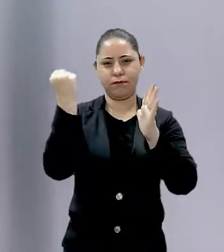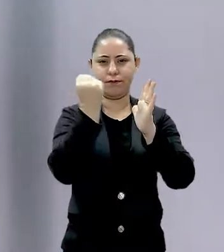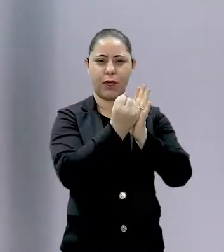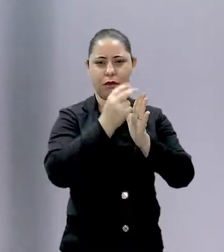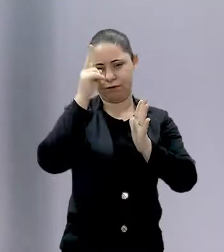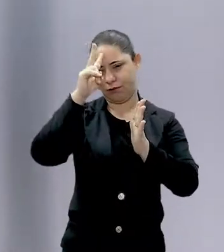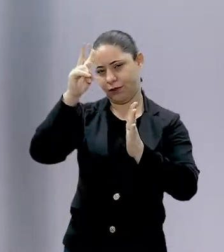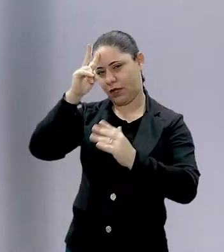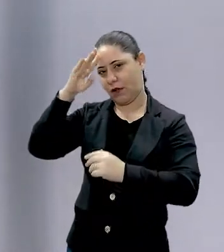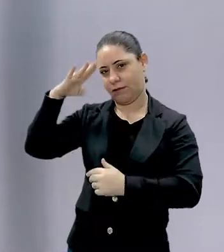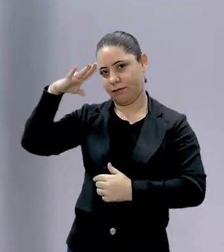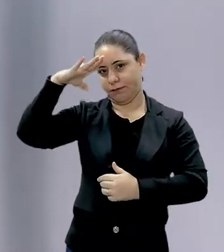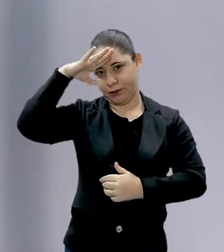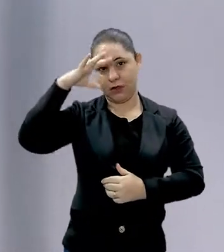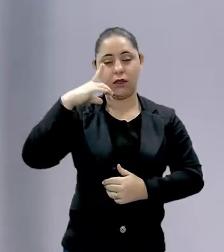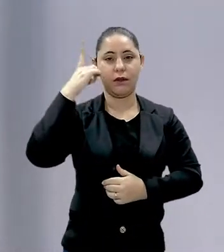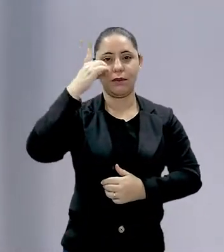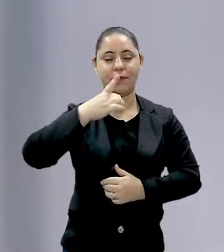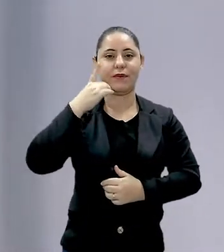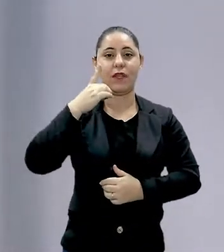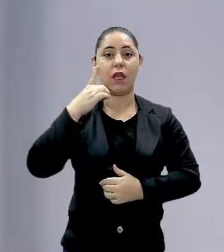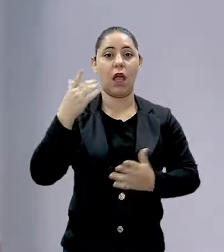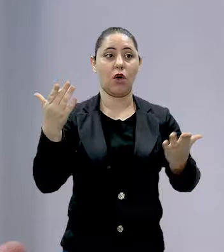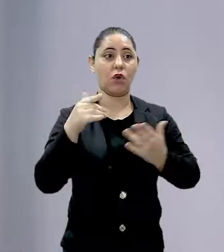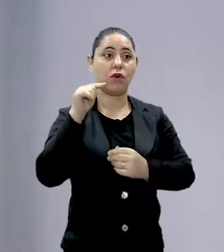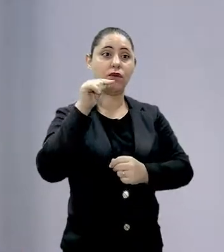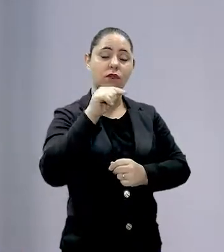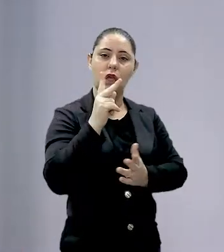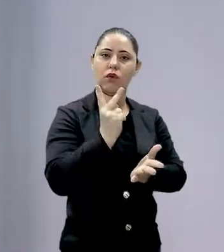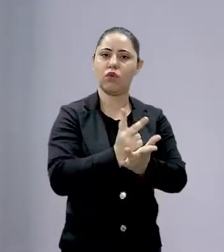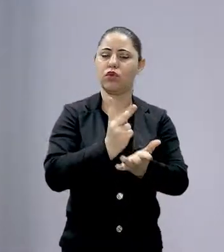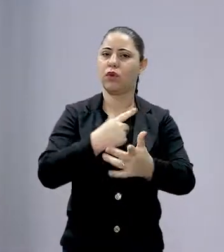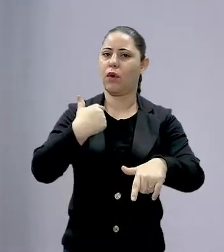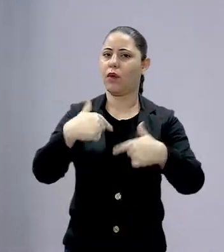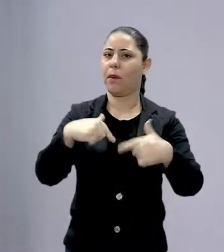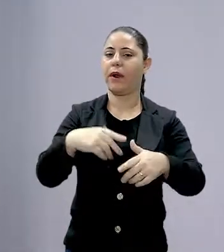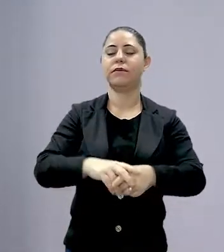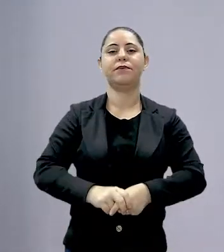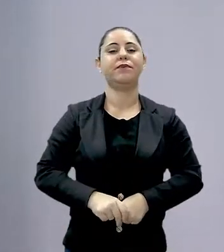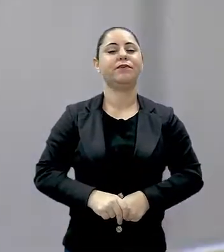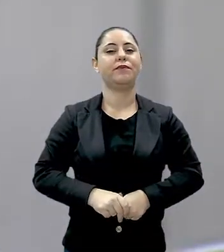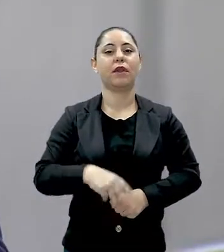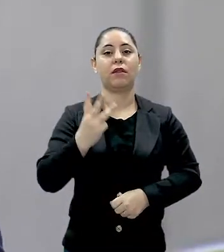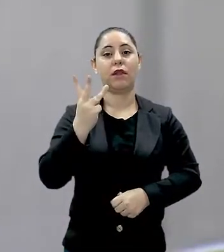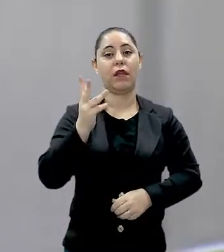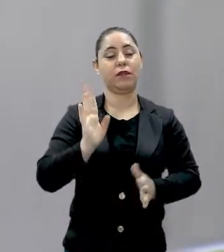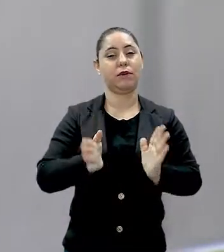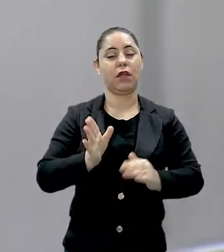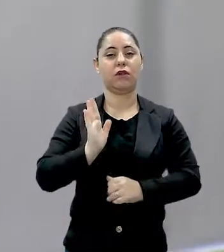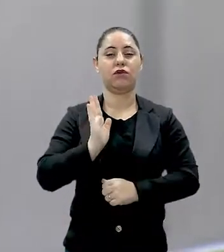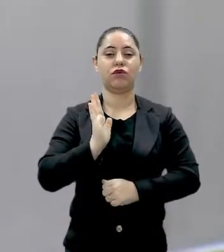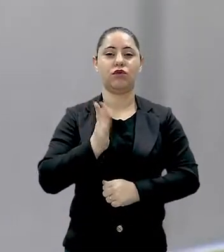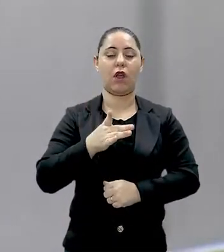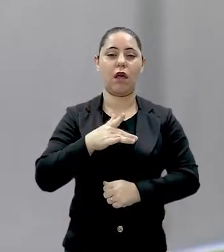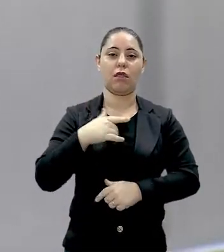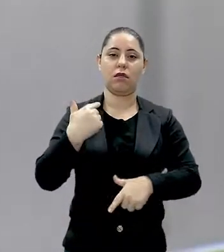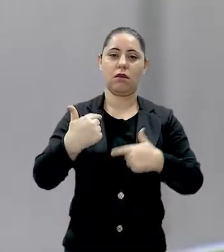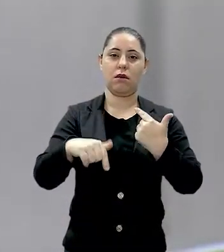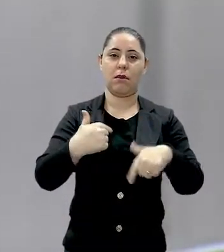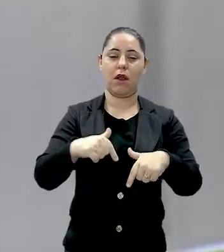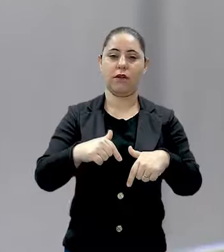o legado deixado pelo deputado Cabo Almir e cabe ao senhor dar continuidade. Com 3 mandatos